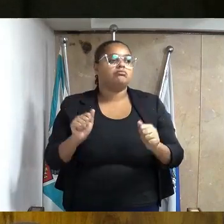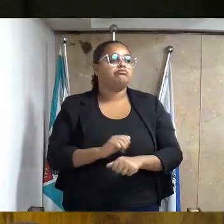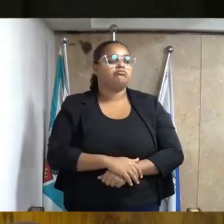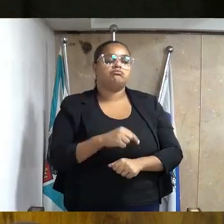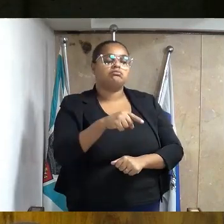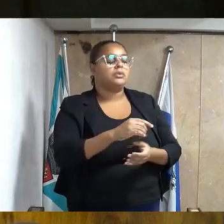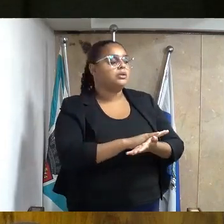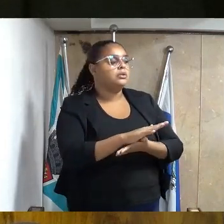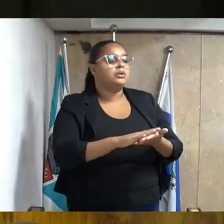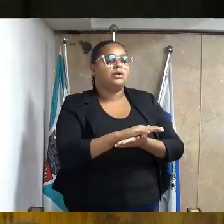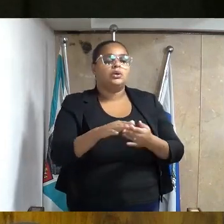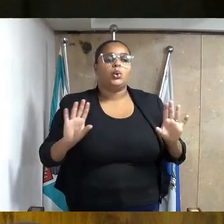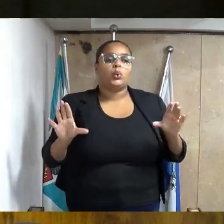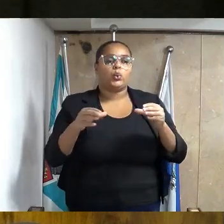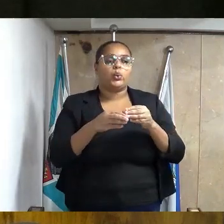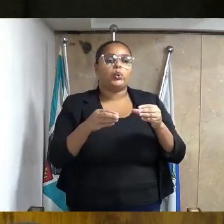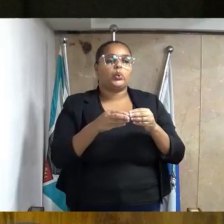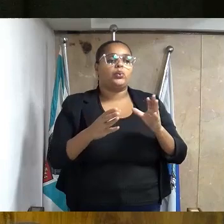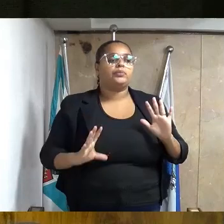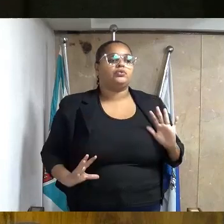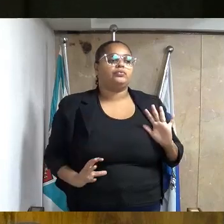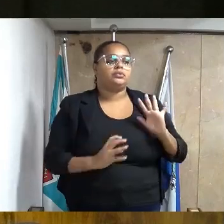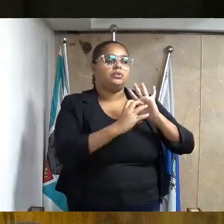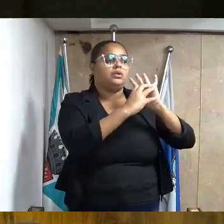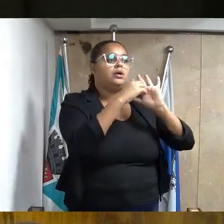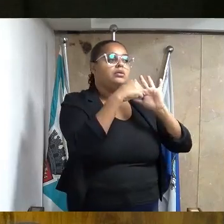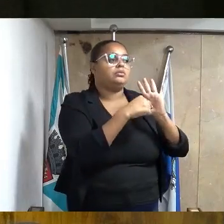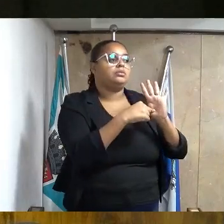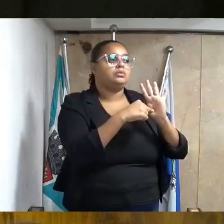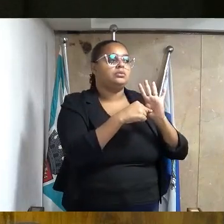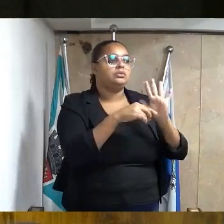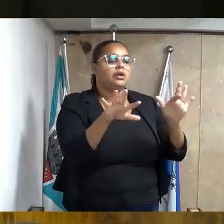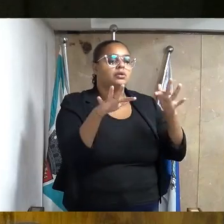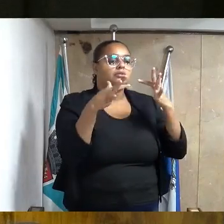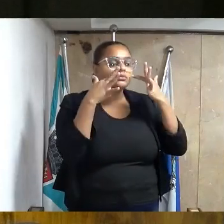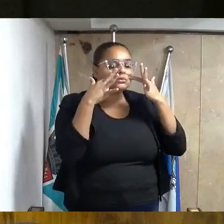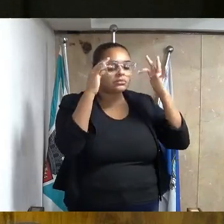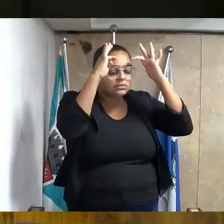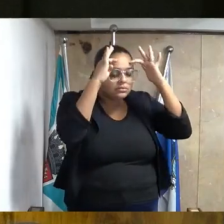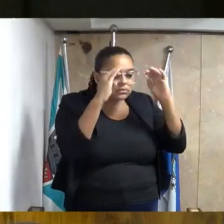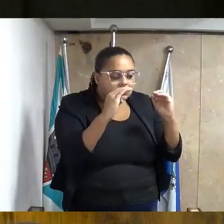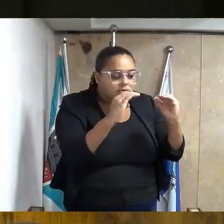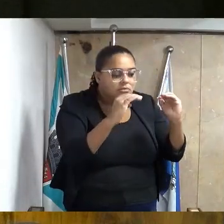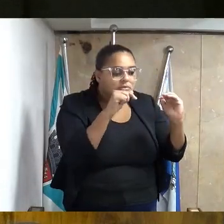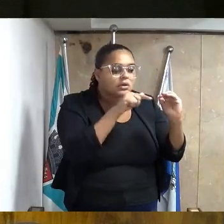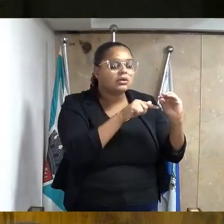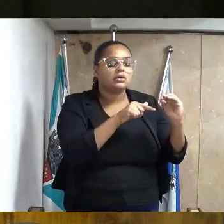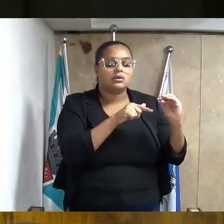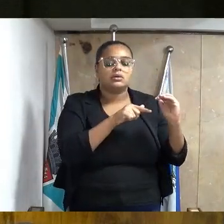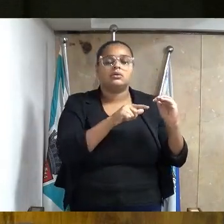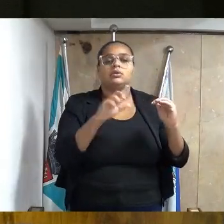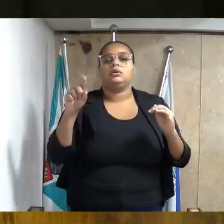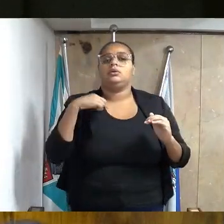não tivéssemos um grupo de funcionários atentos, obedientes, respeitosos,